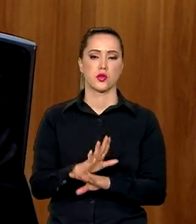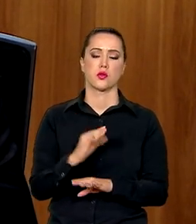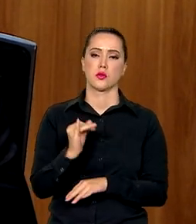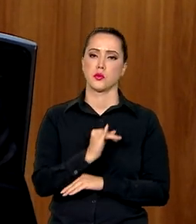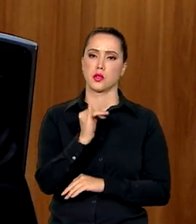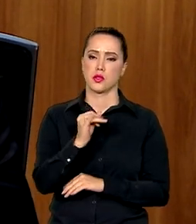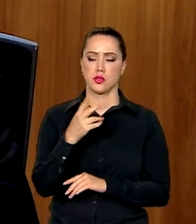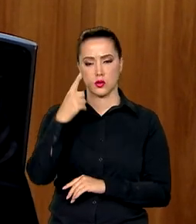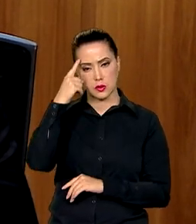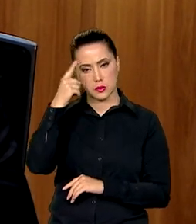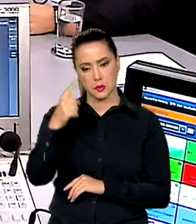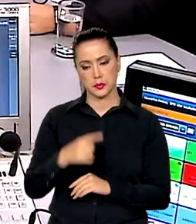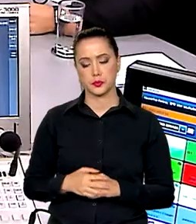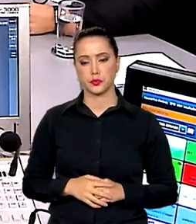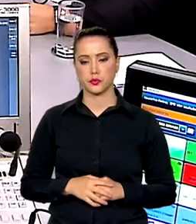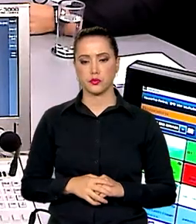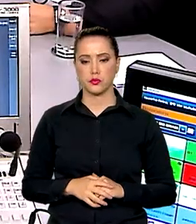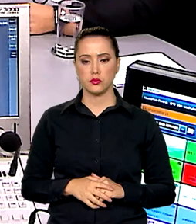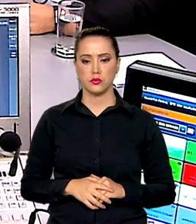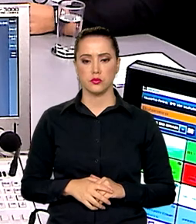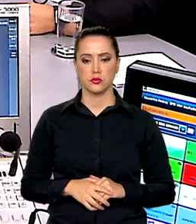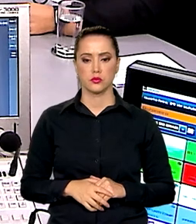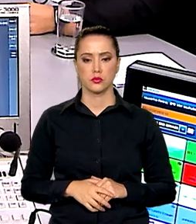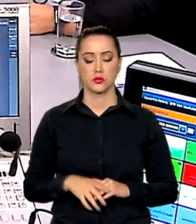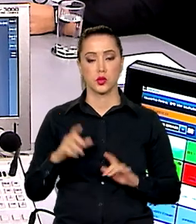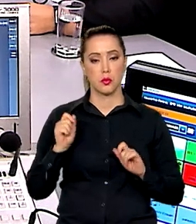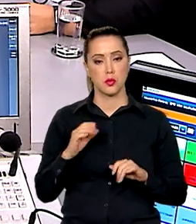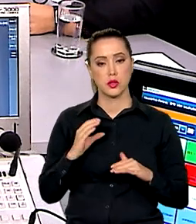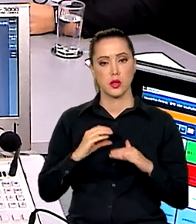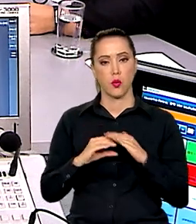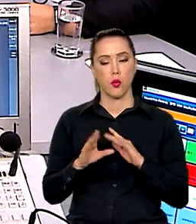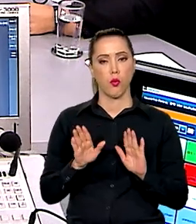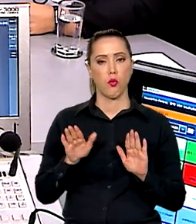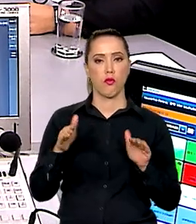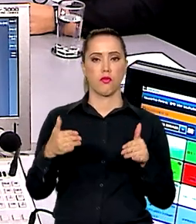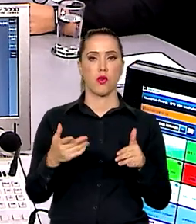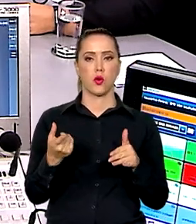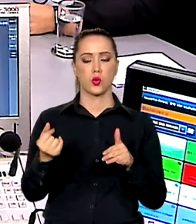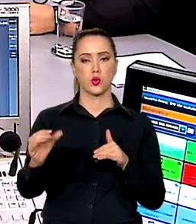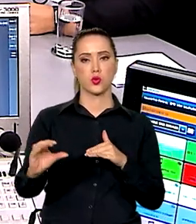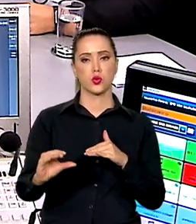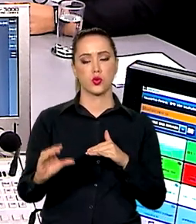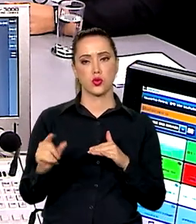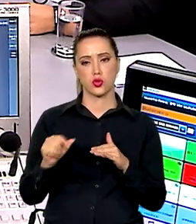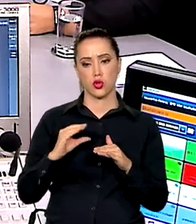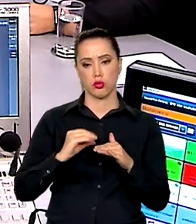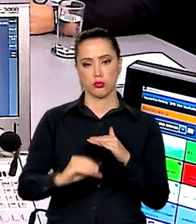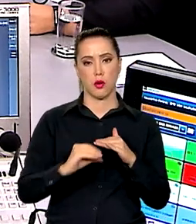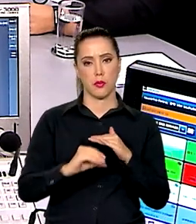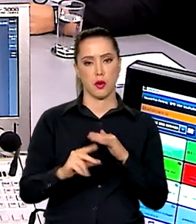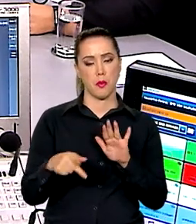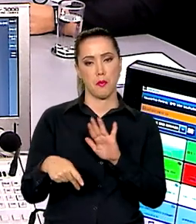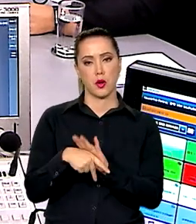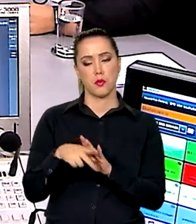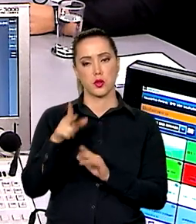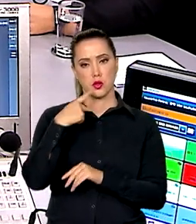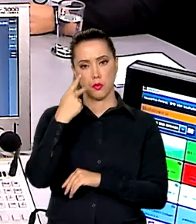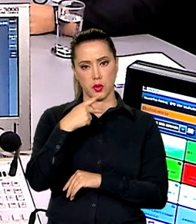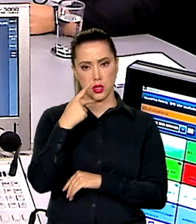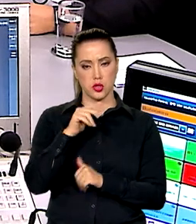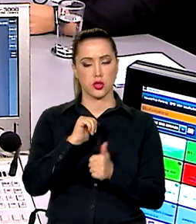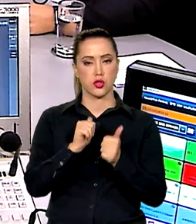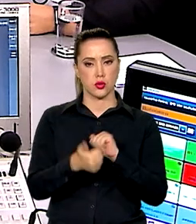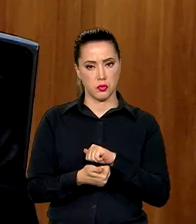muito nessa ideia pode eh ser direcionado então a arrecadação dessas apostas diretamente para Políticas de